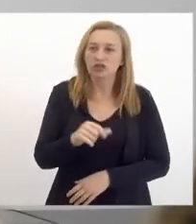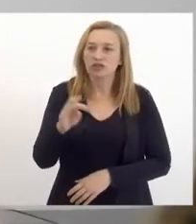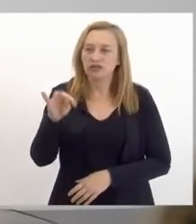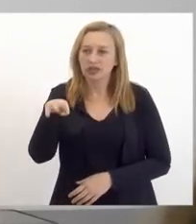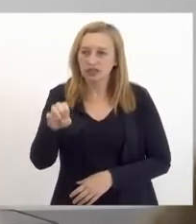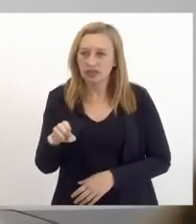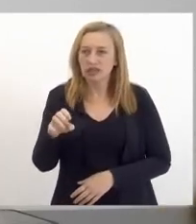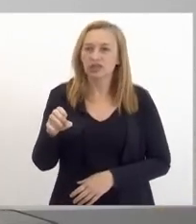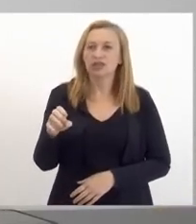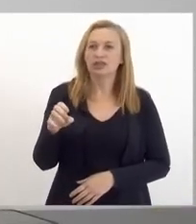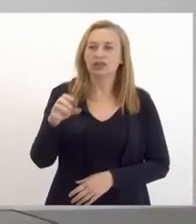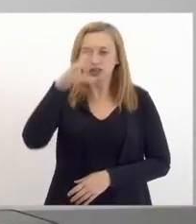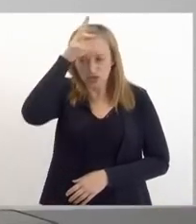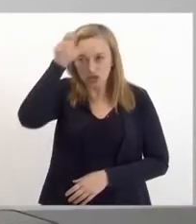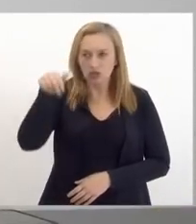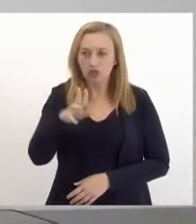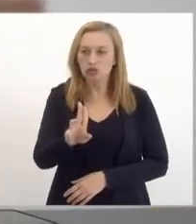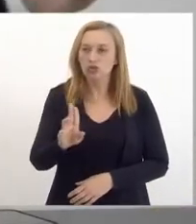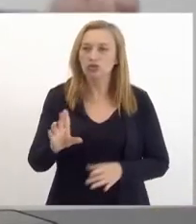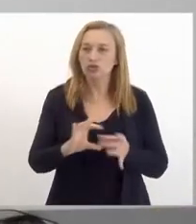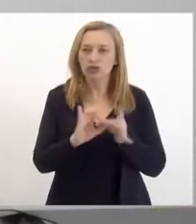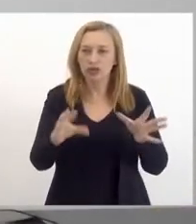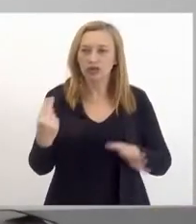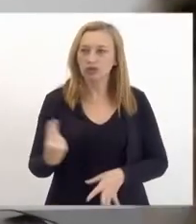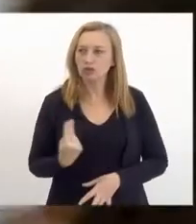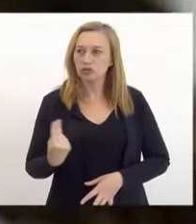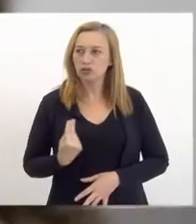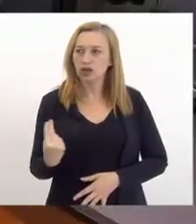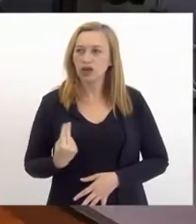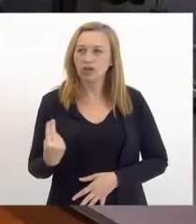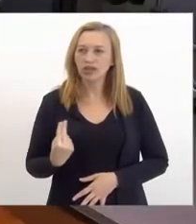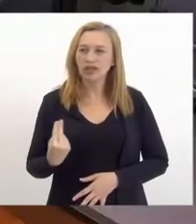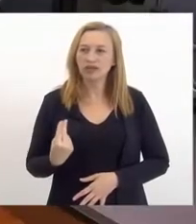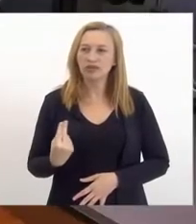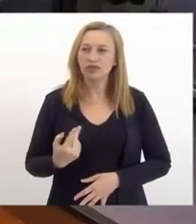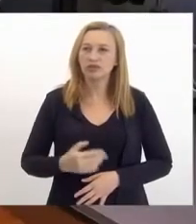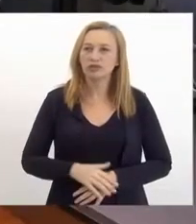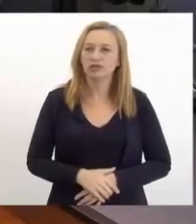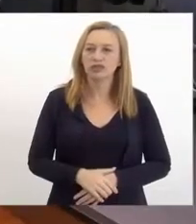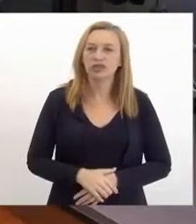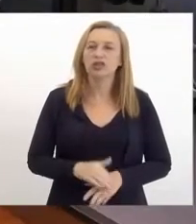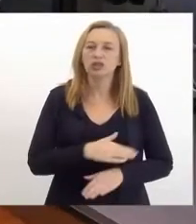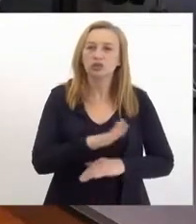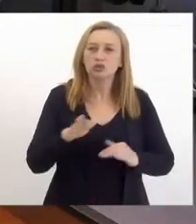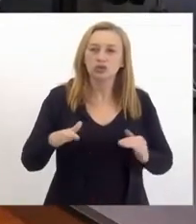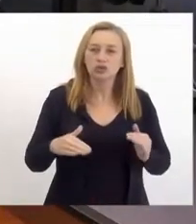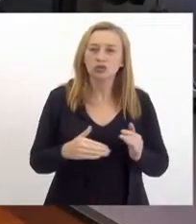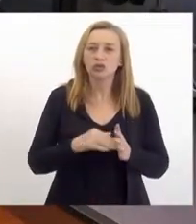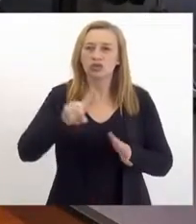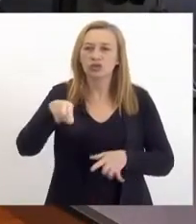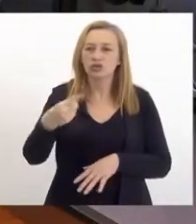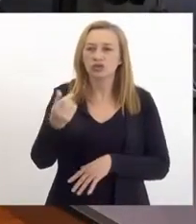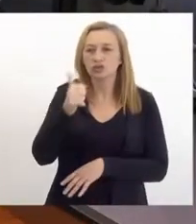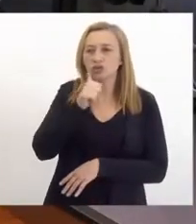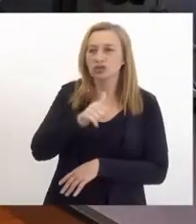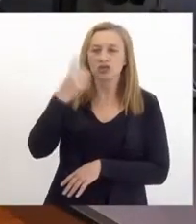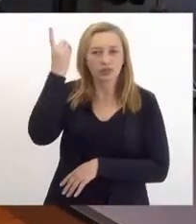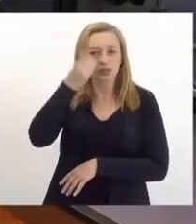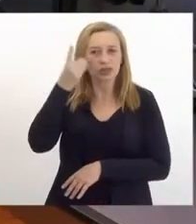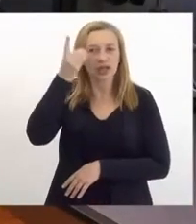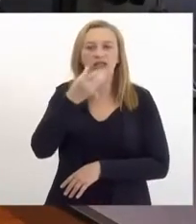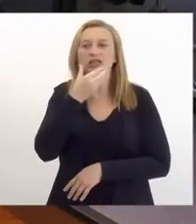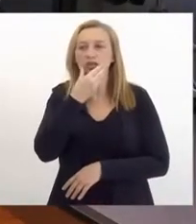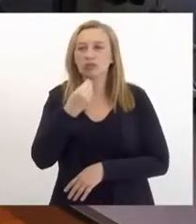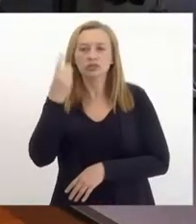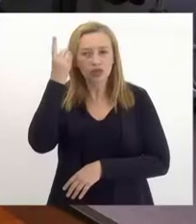deputada Zeidan e Tia Ju, já oferecendo coautoria não só para elas, mas para todas as demais deputadas e deputados